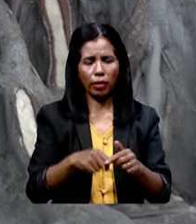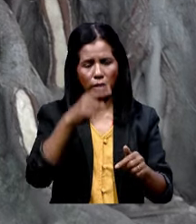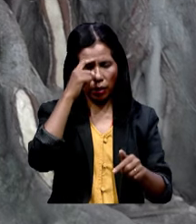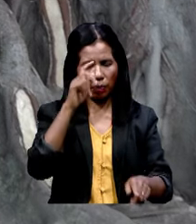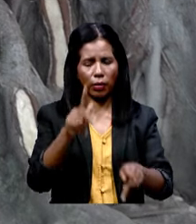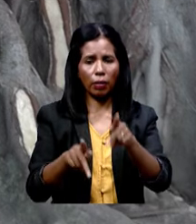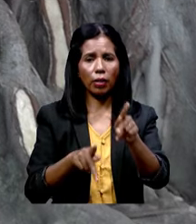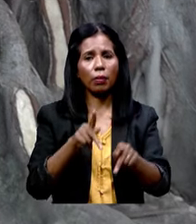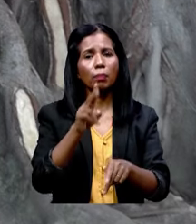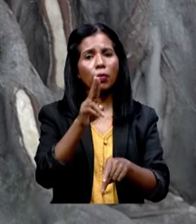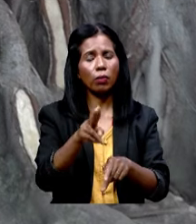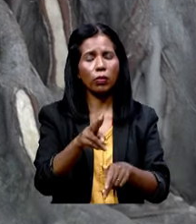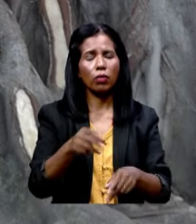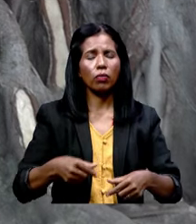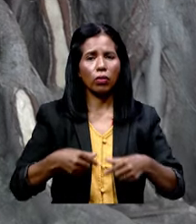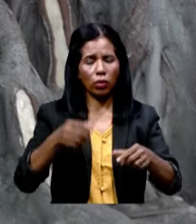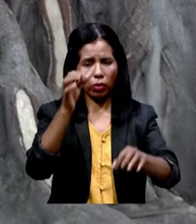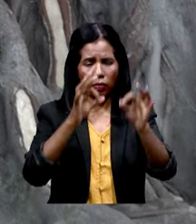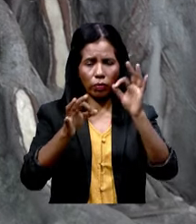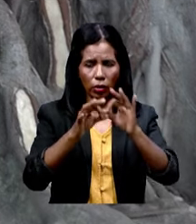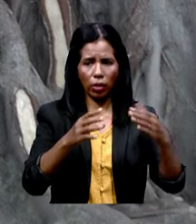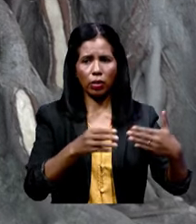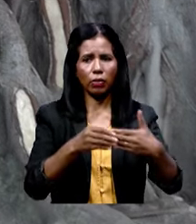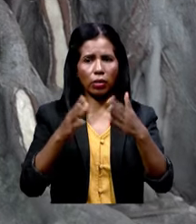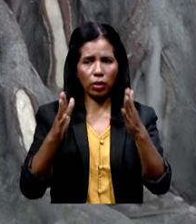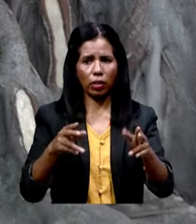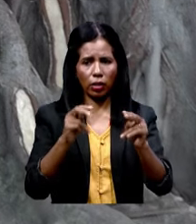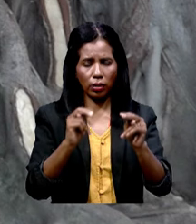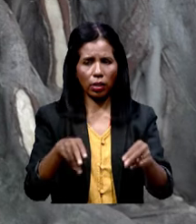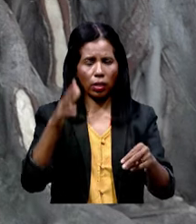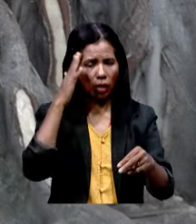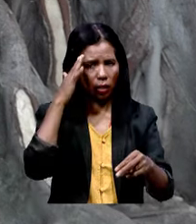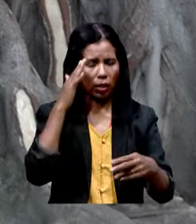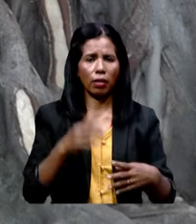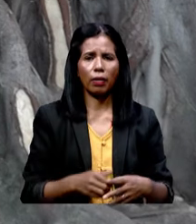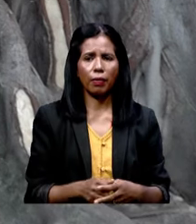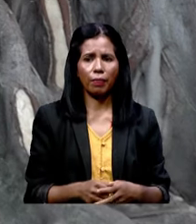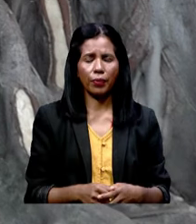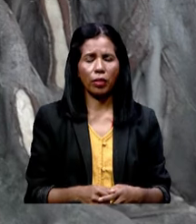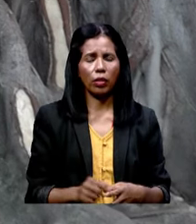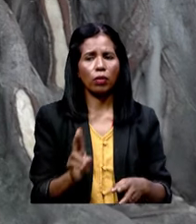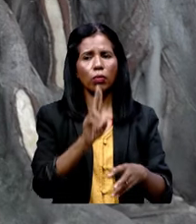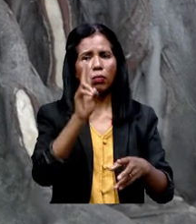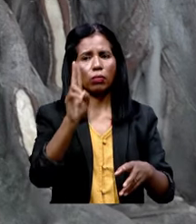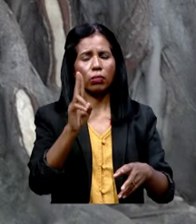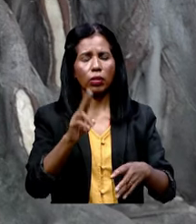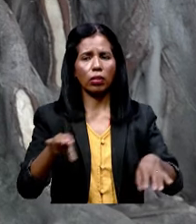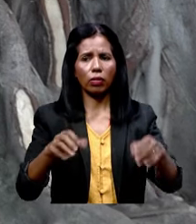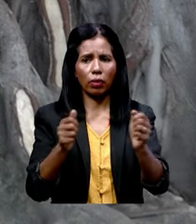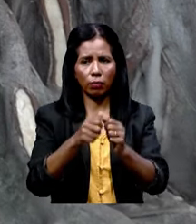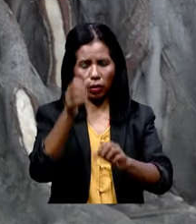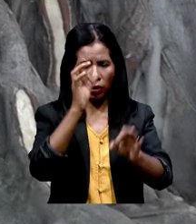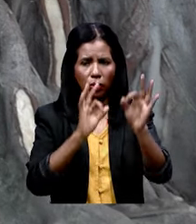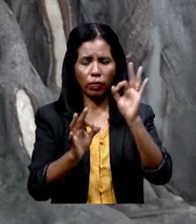fo onafier atunia kairuku governo idane tem que hatene gere recurso no confiança